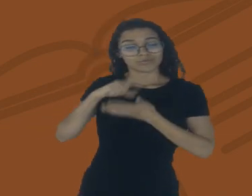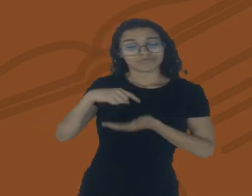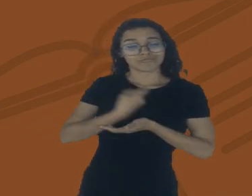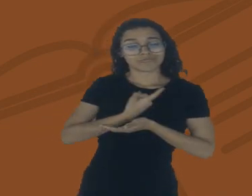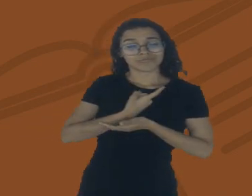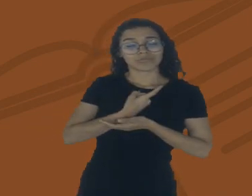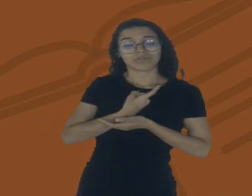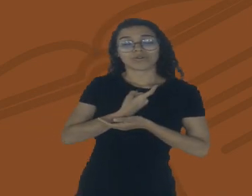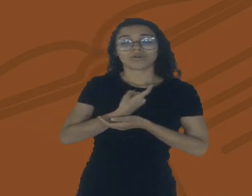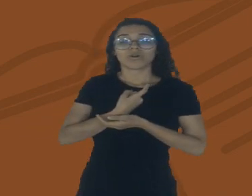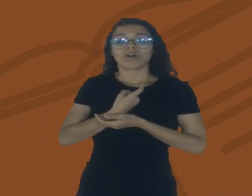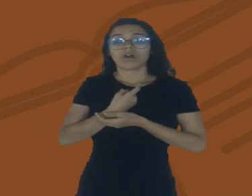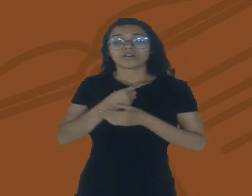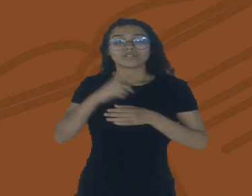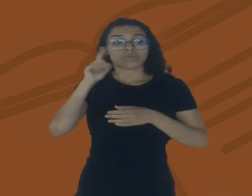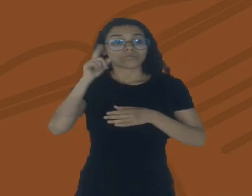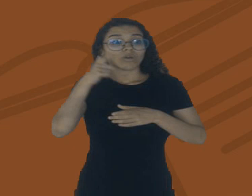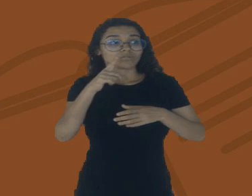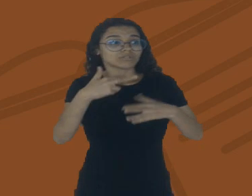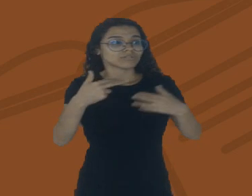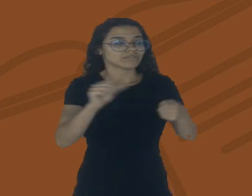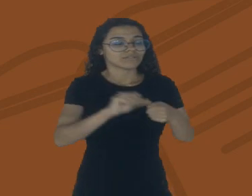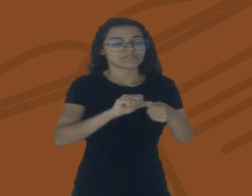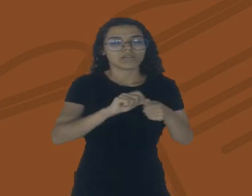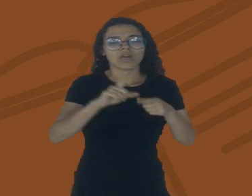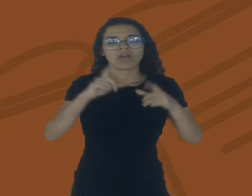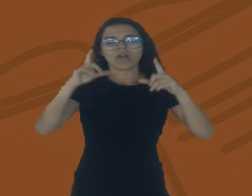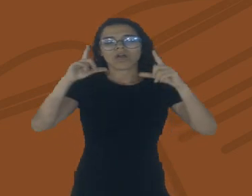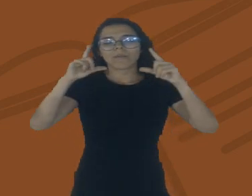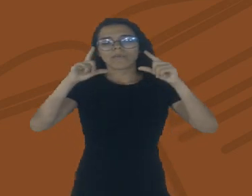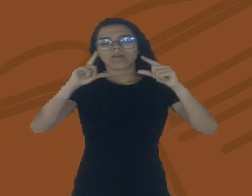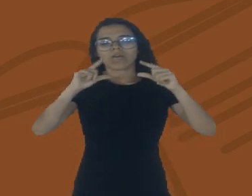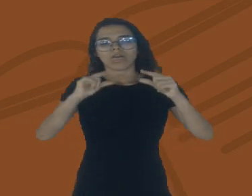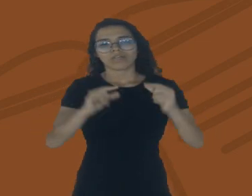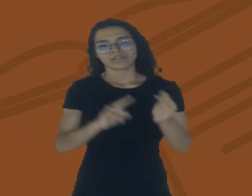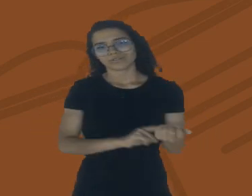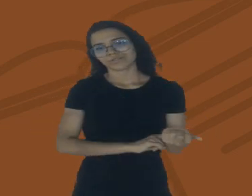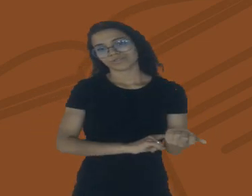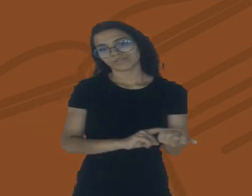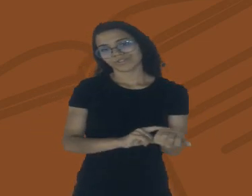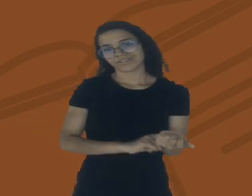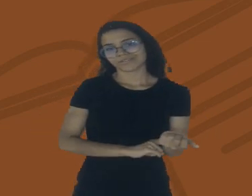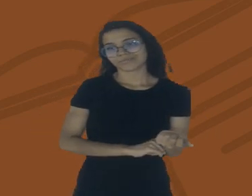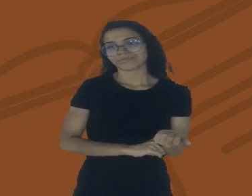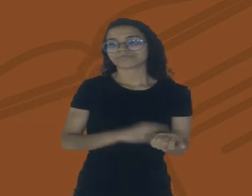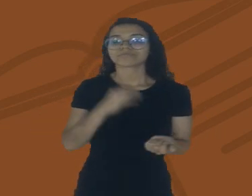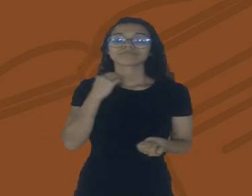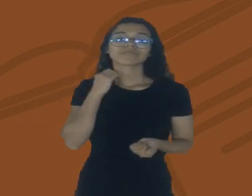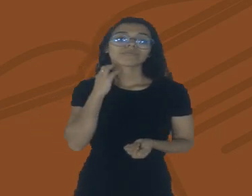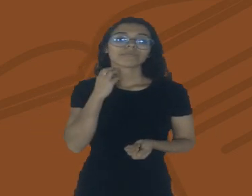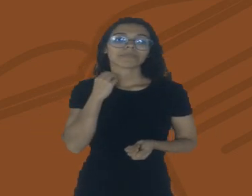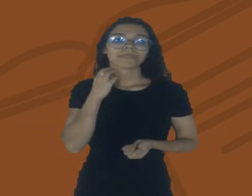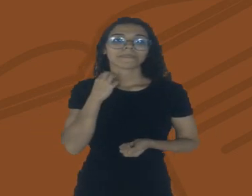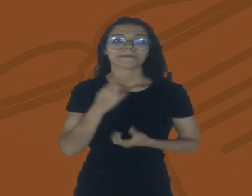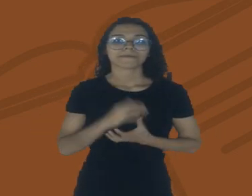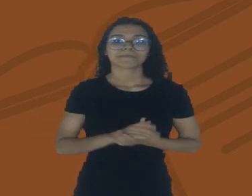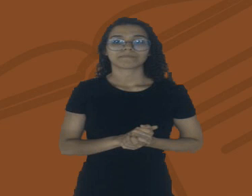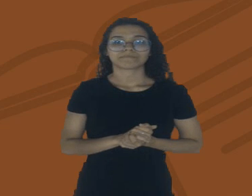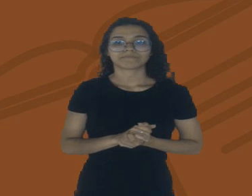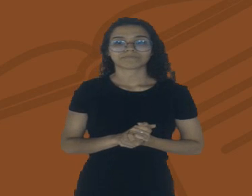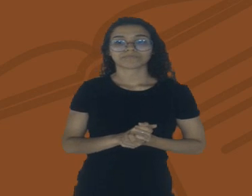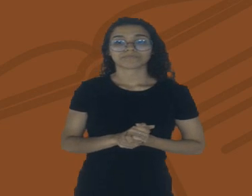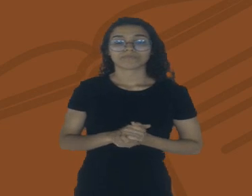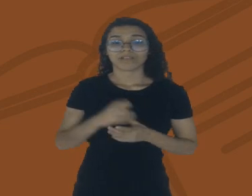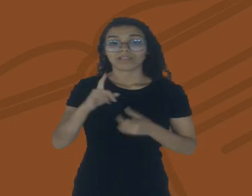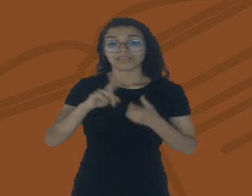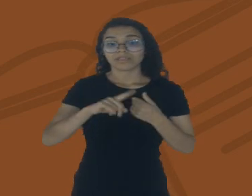diminuir o estresse. Então, quando a gente dorme, esses níveis de hormônios diminuem e a gente diminui o estresse.